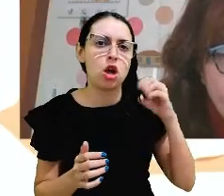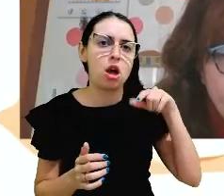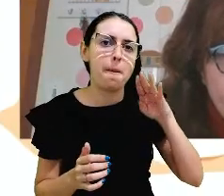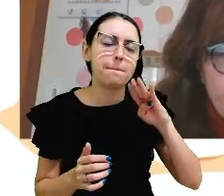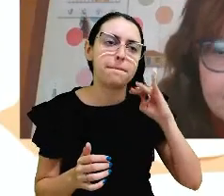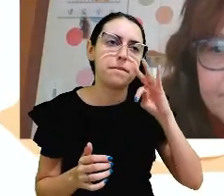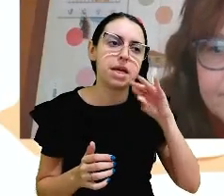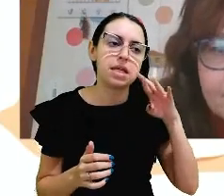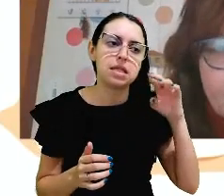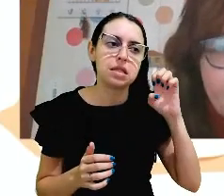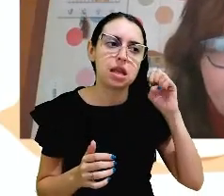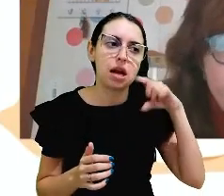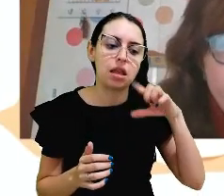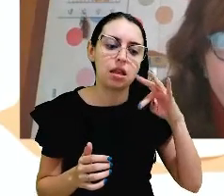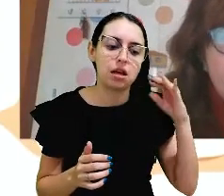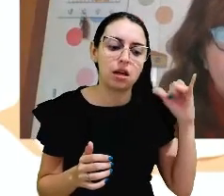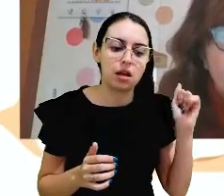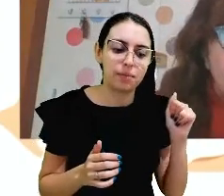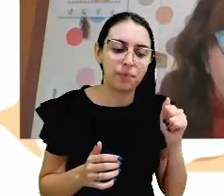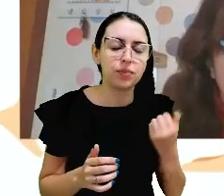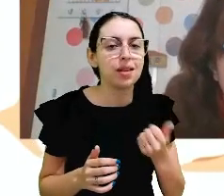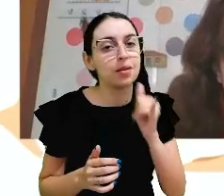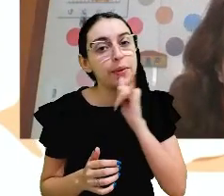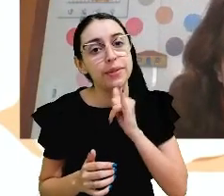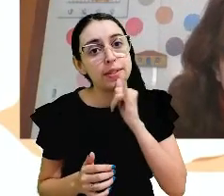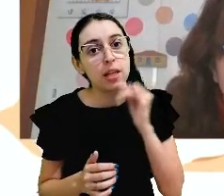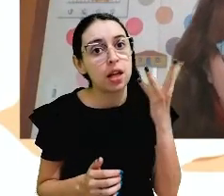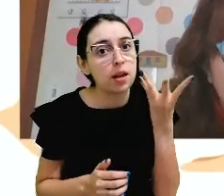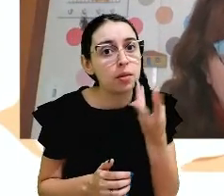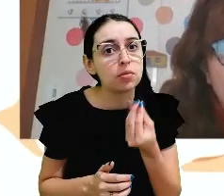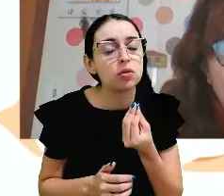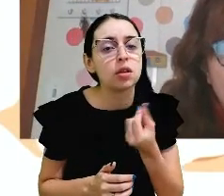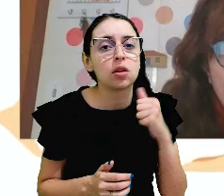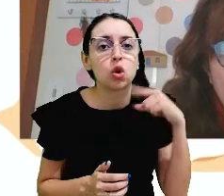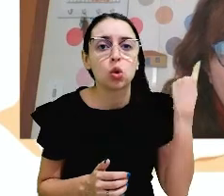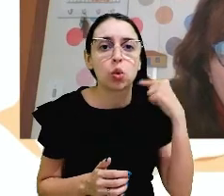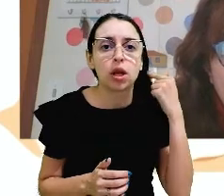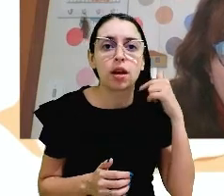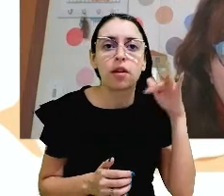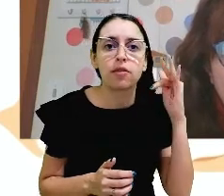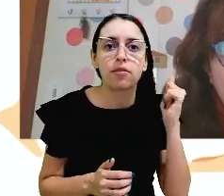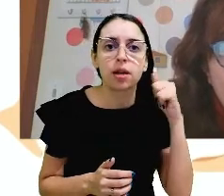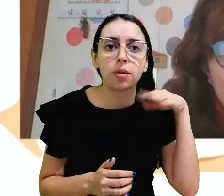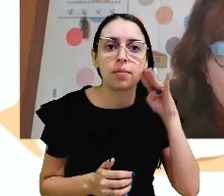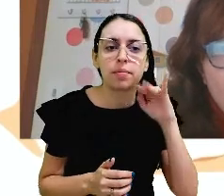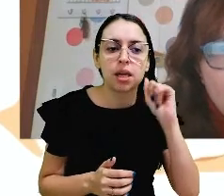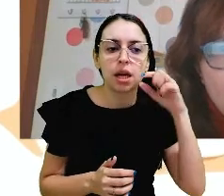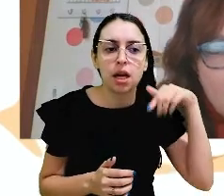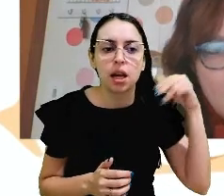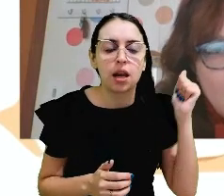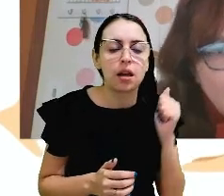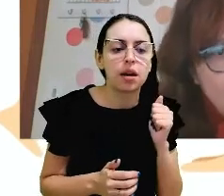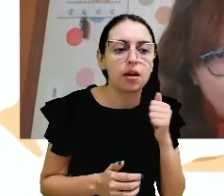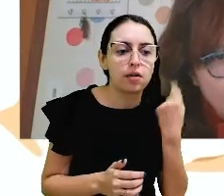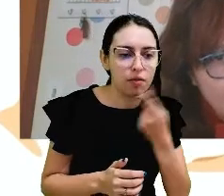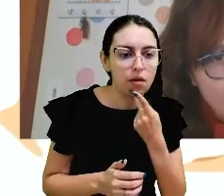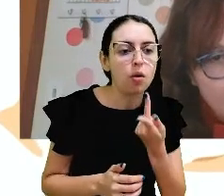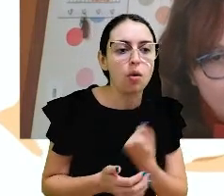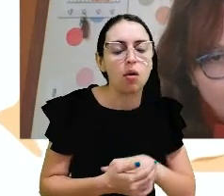pegar todos os exemplos que a doutora Fabiana deu, acho que a minha mãe passou por todos eles.